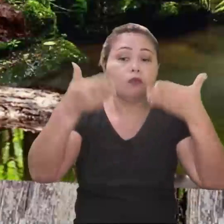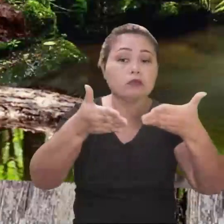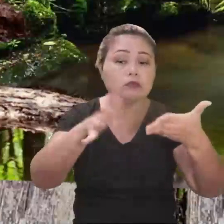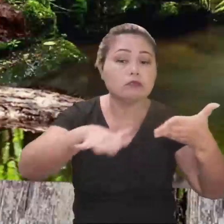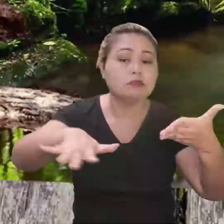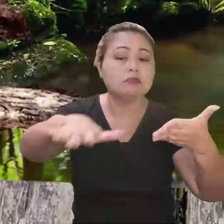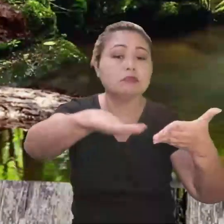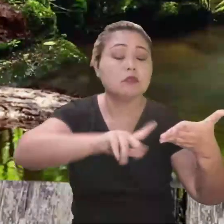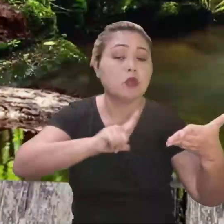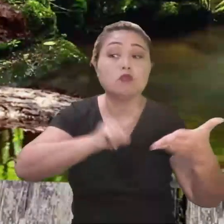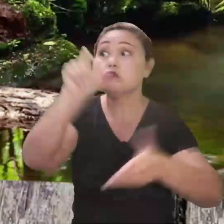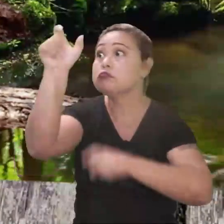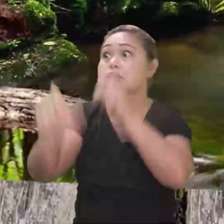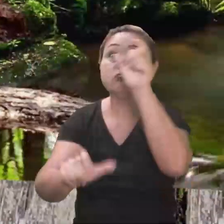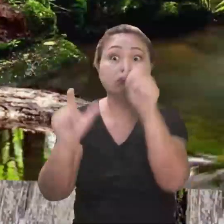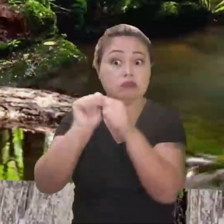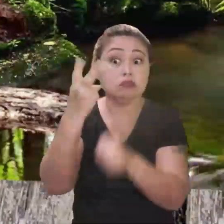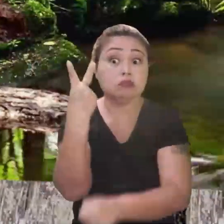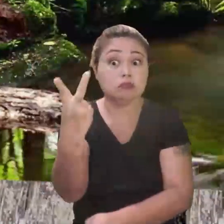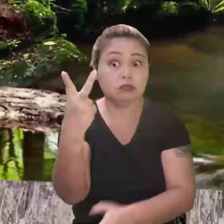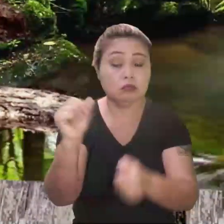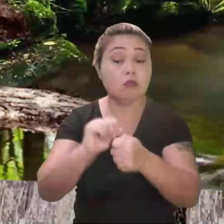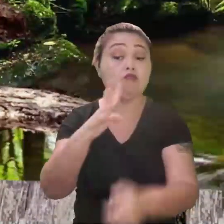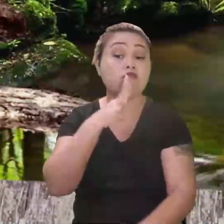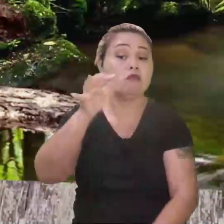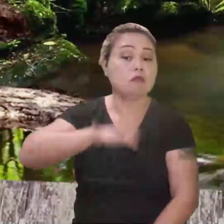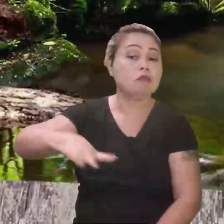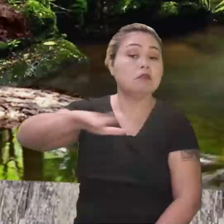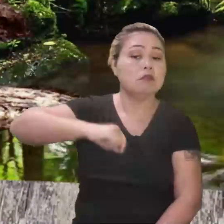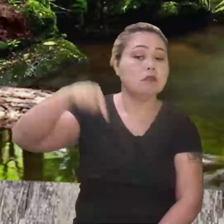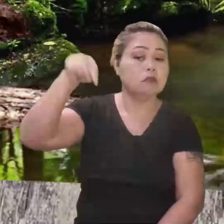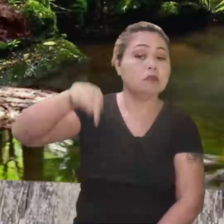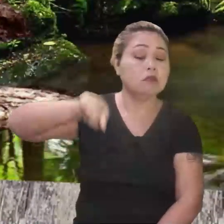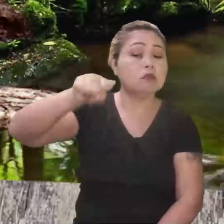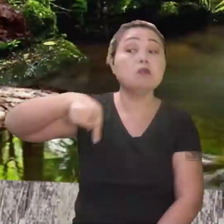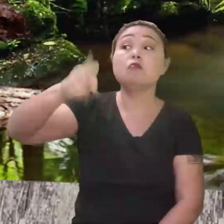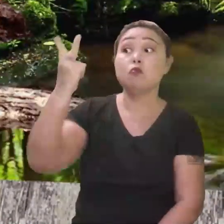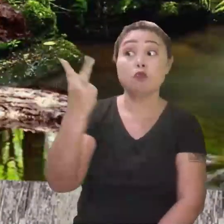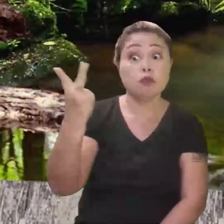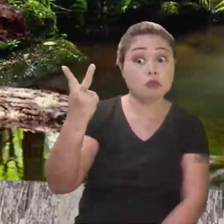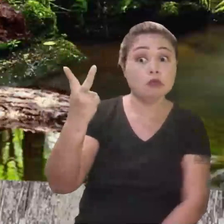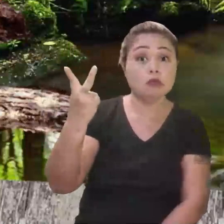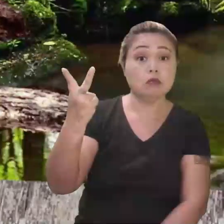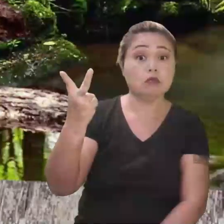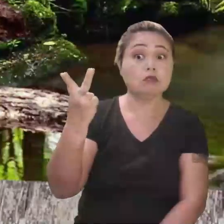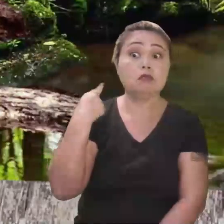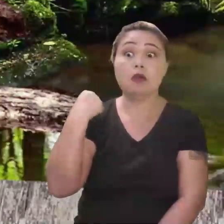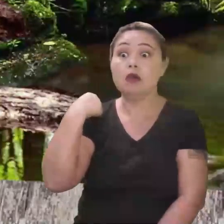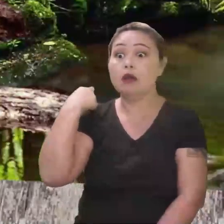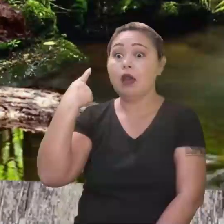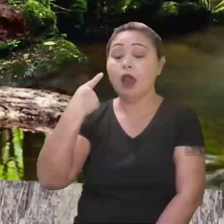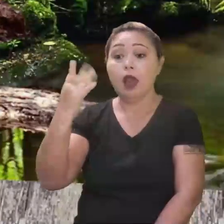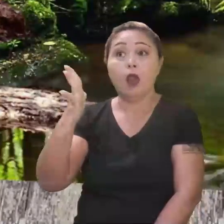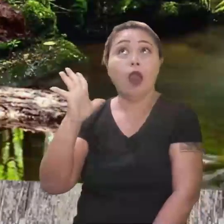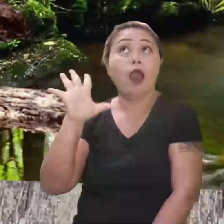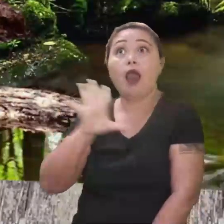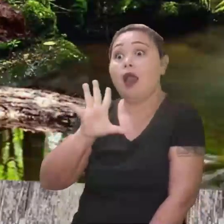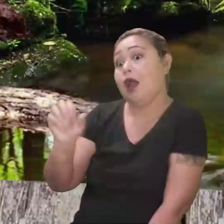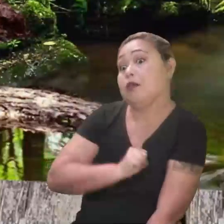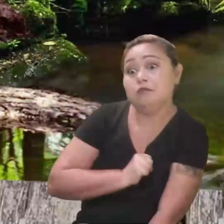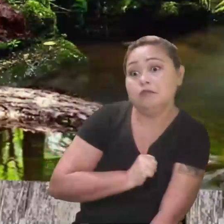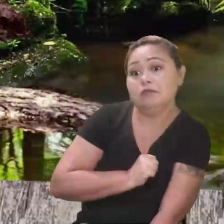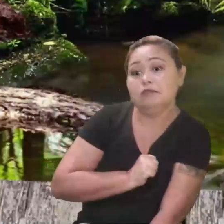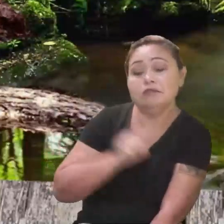essa área. Eu conheço 2 paleontólogos aqui na nossa região, eles são loucos pelo que eles fazem,